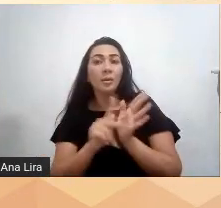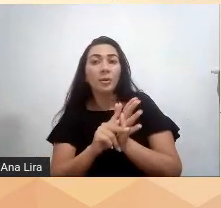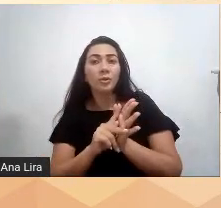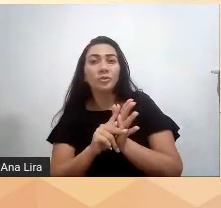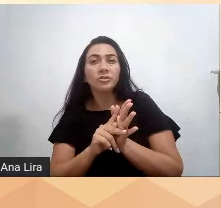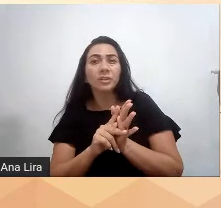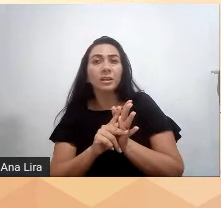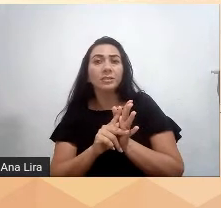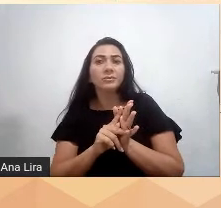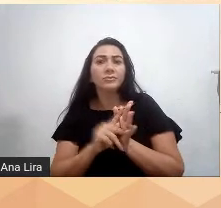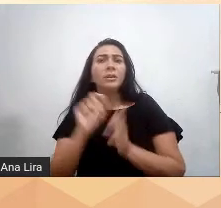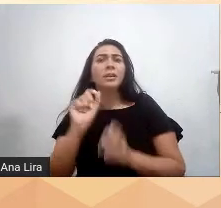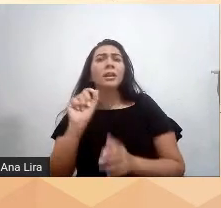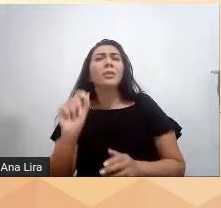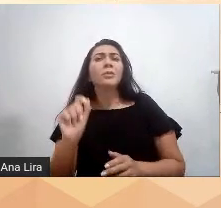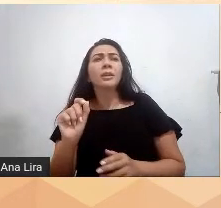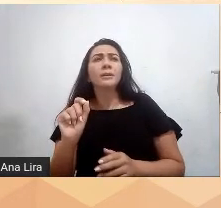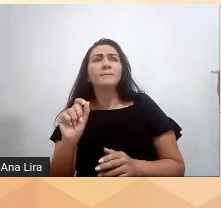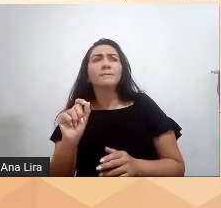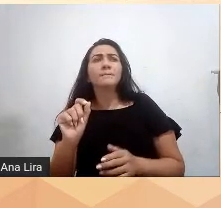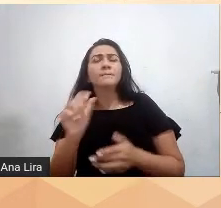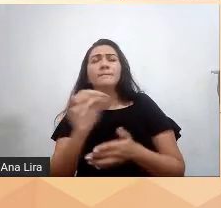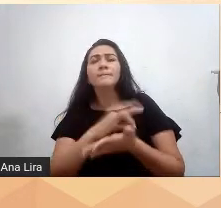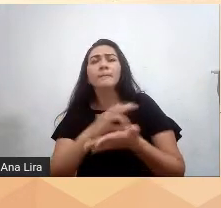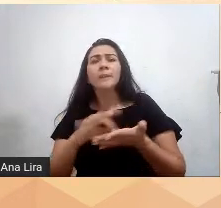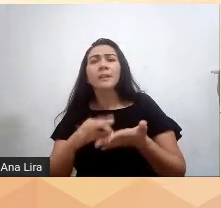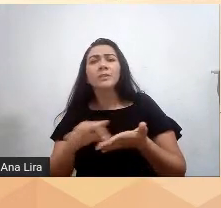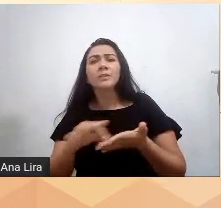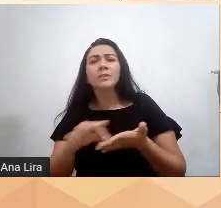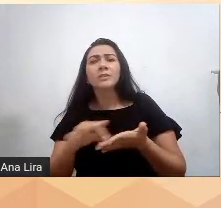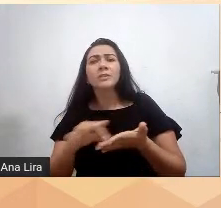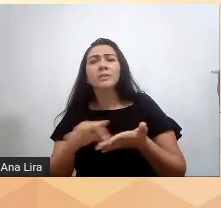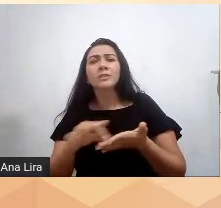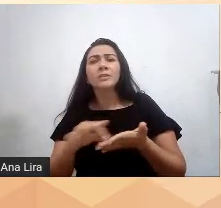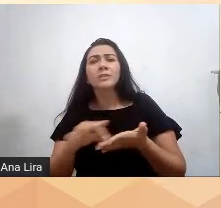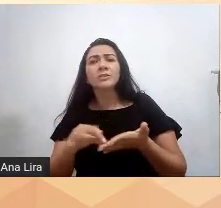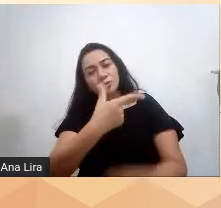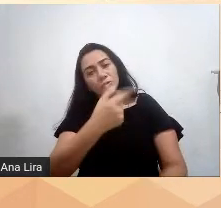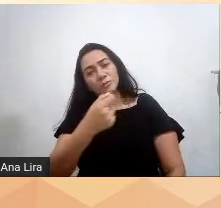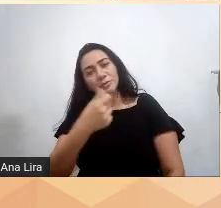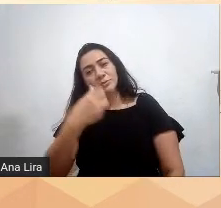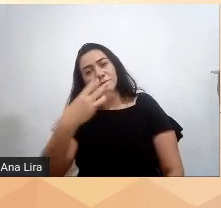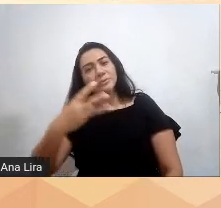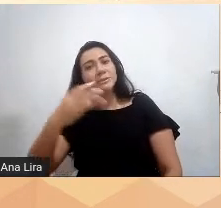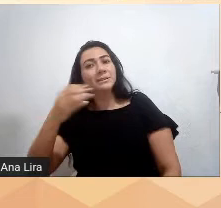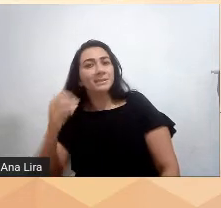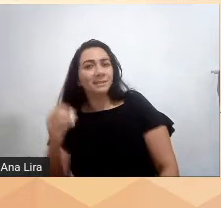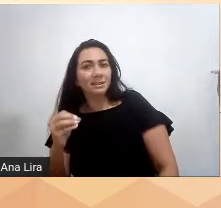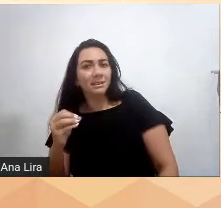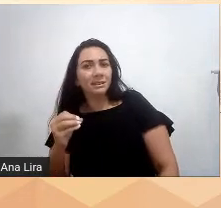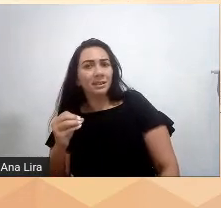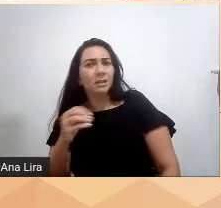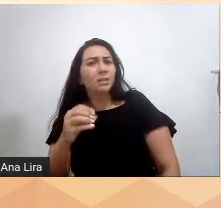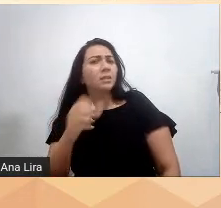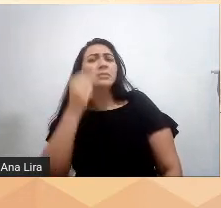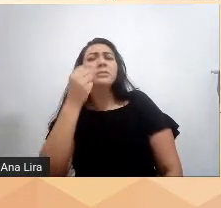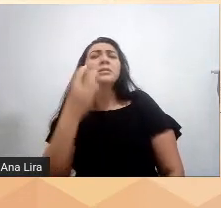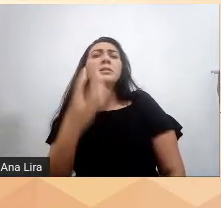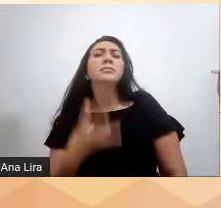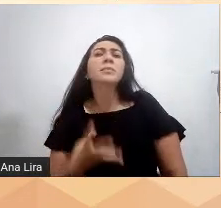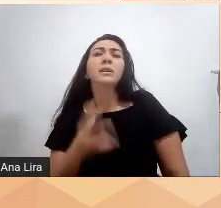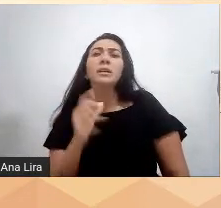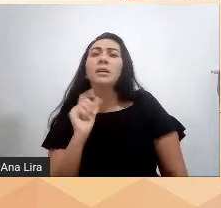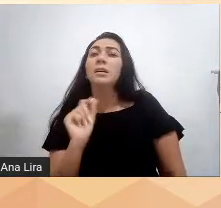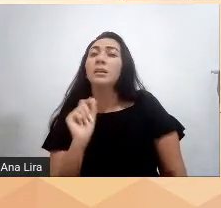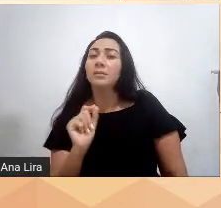2030. E é aí que as ODS entram. Então, ali você vai mencionar, por exemplo, que o objetivo 4 das ODS,